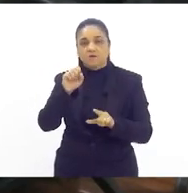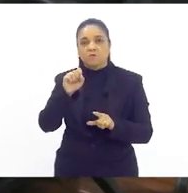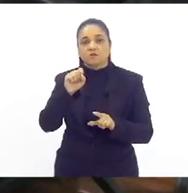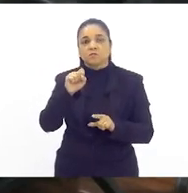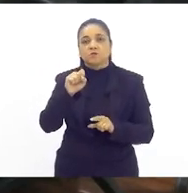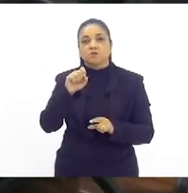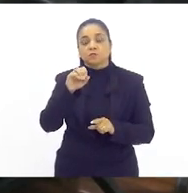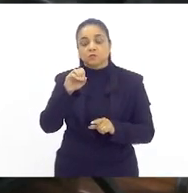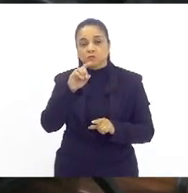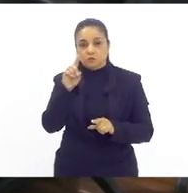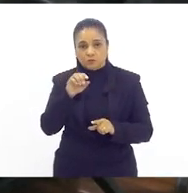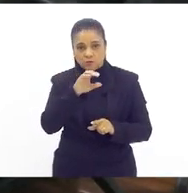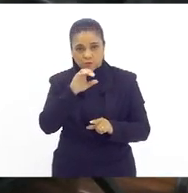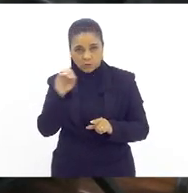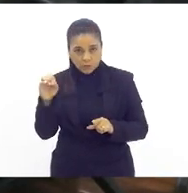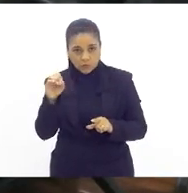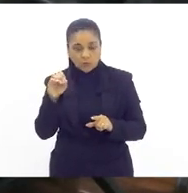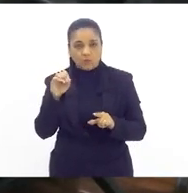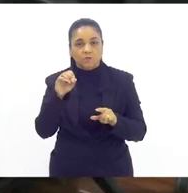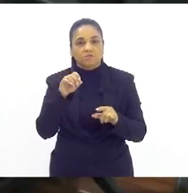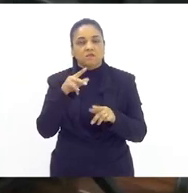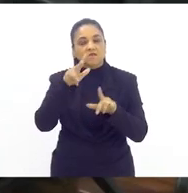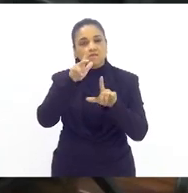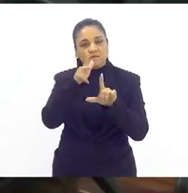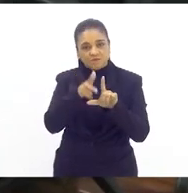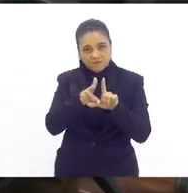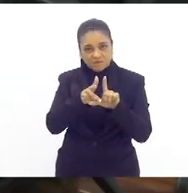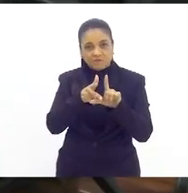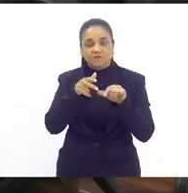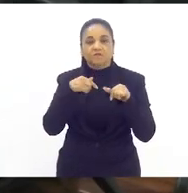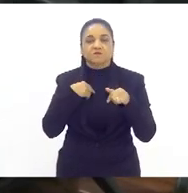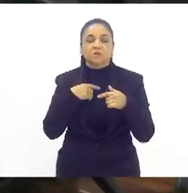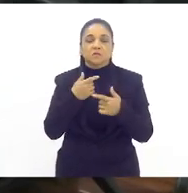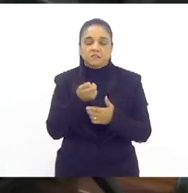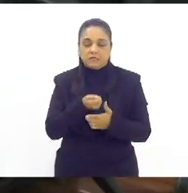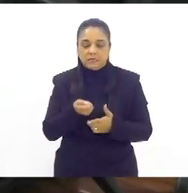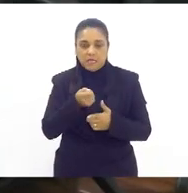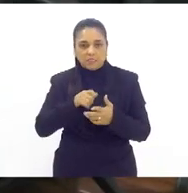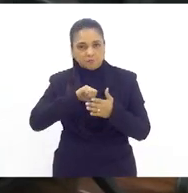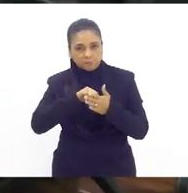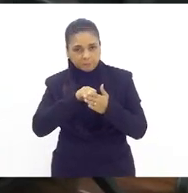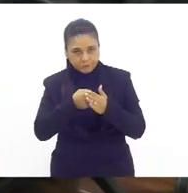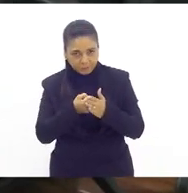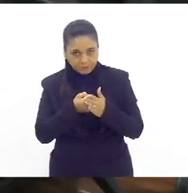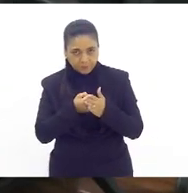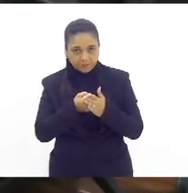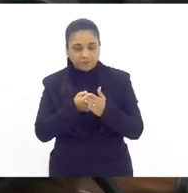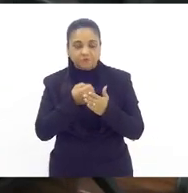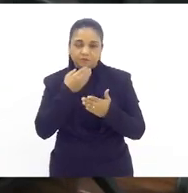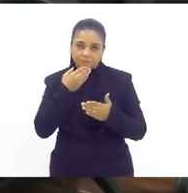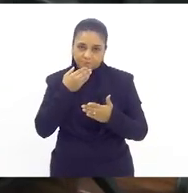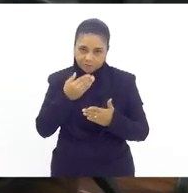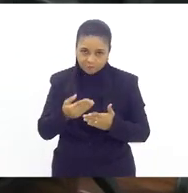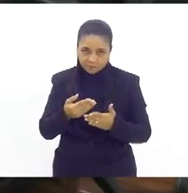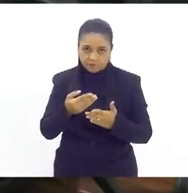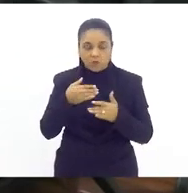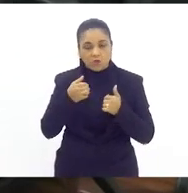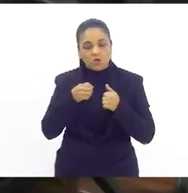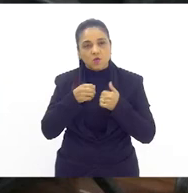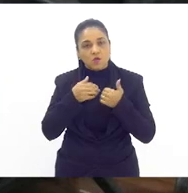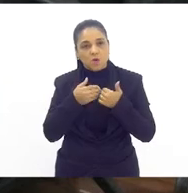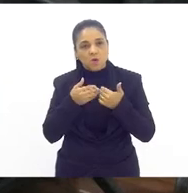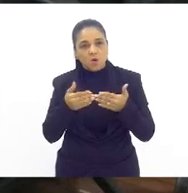peça todas as pessoas aqui presentes para colocar o celular no modo silencioso e vamos começar Então a nossa